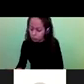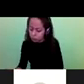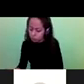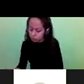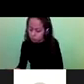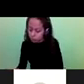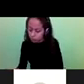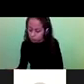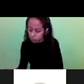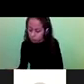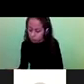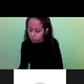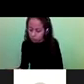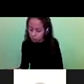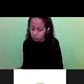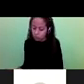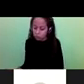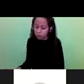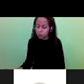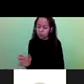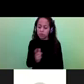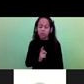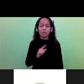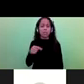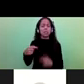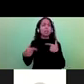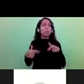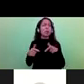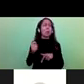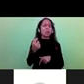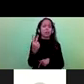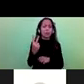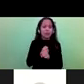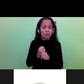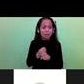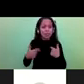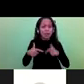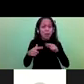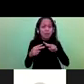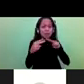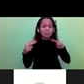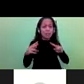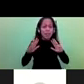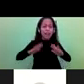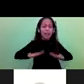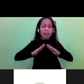Eles estão já há um ano e mais de quase dois anos trabalhando remotamente.